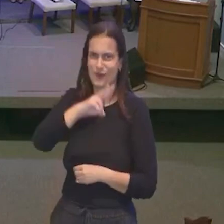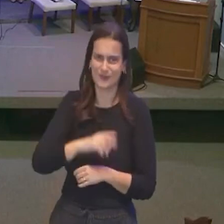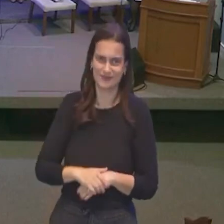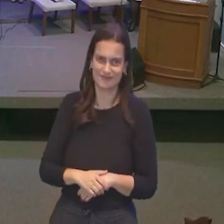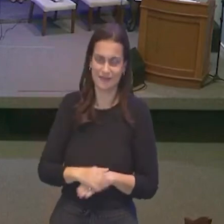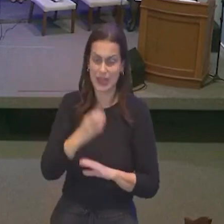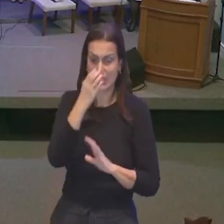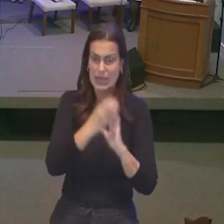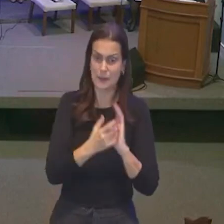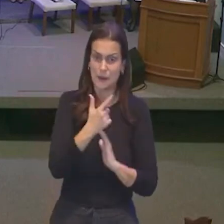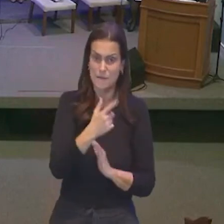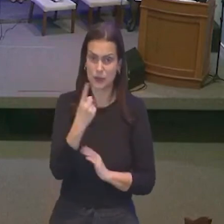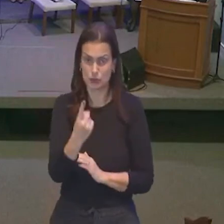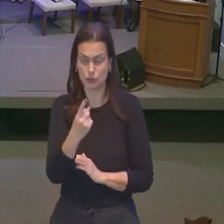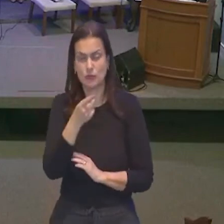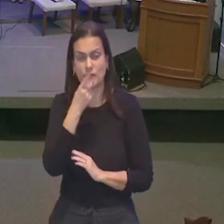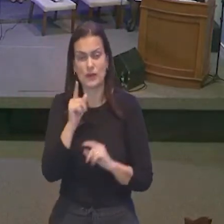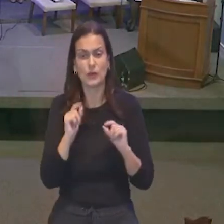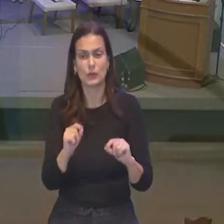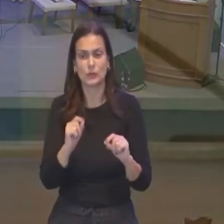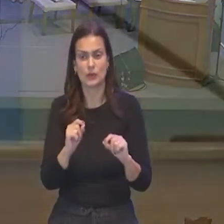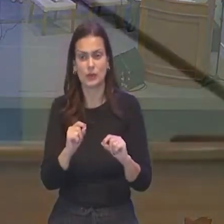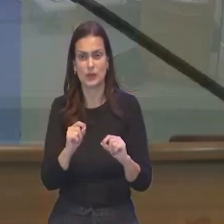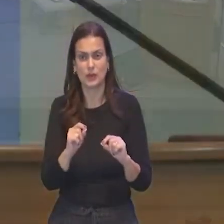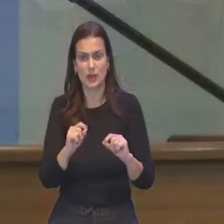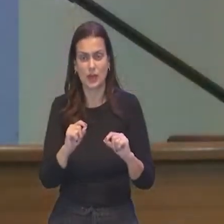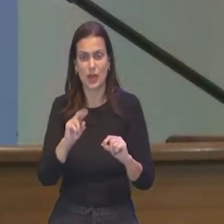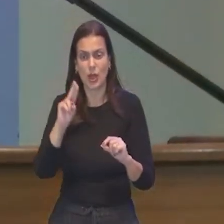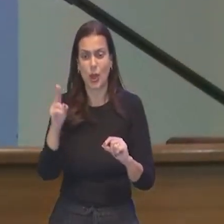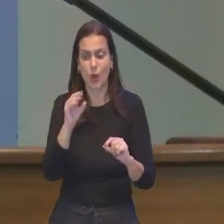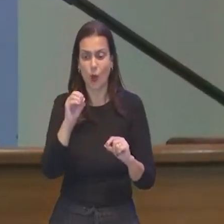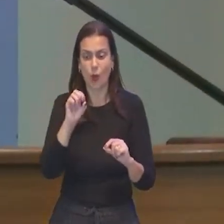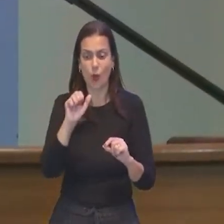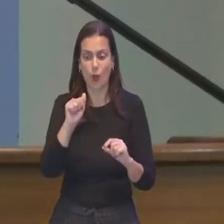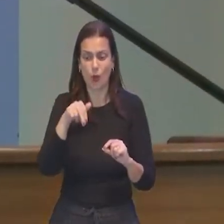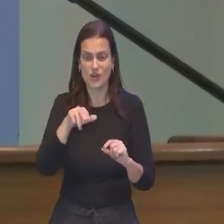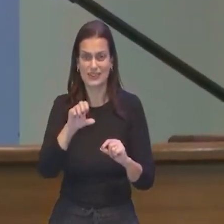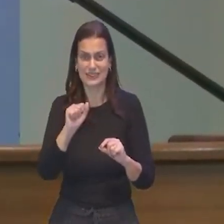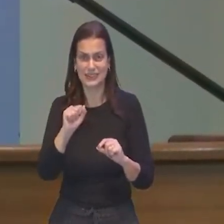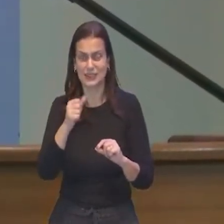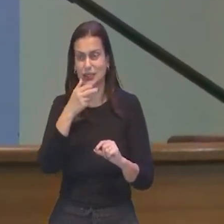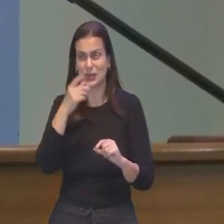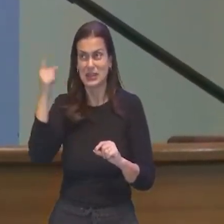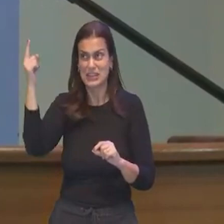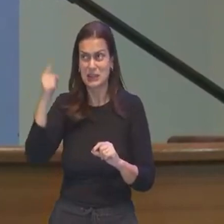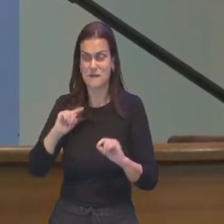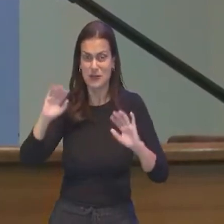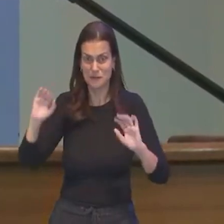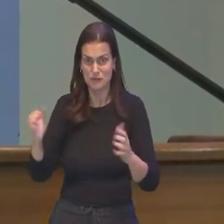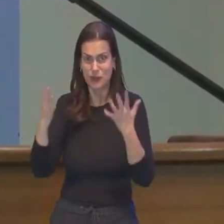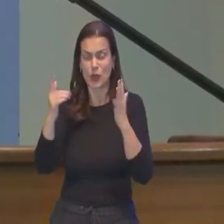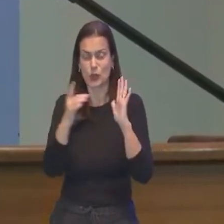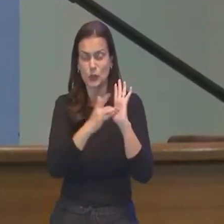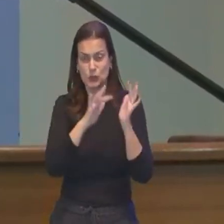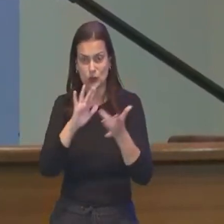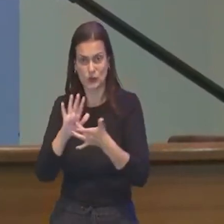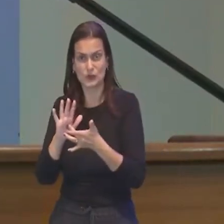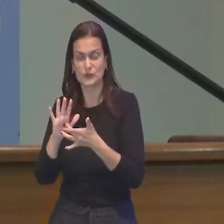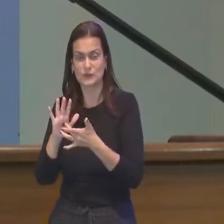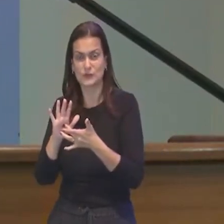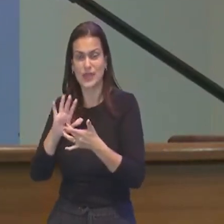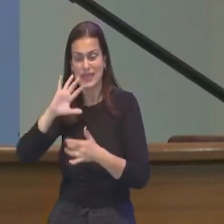o capítulo 21 registra este Hosana, Hosana o que vem em nome do Senhor, ou seja,